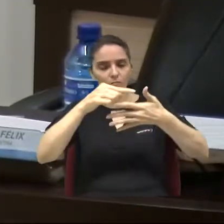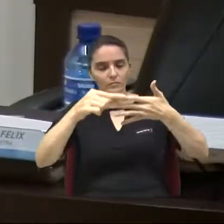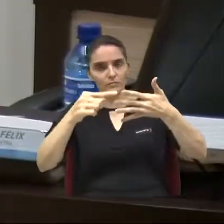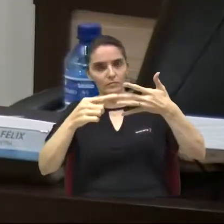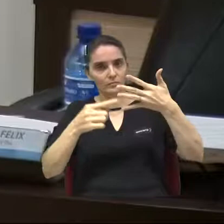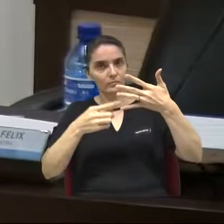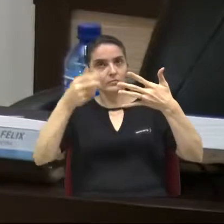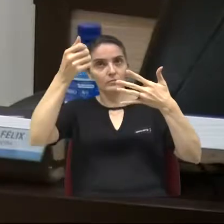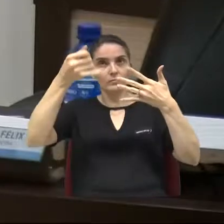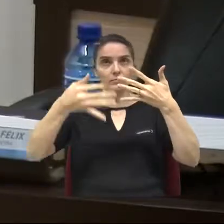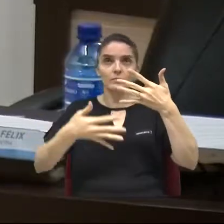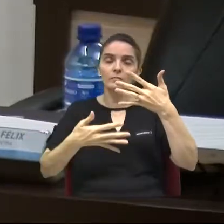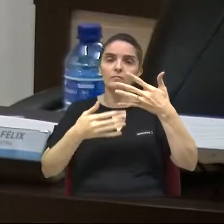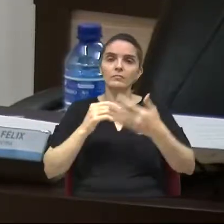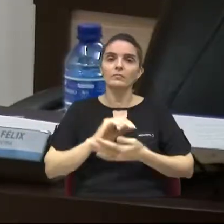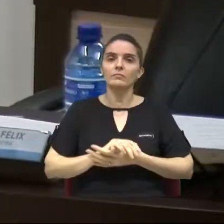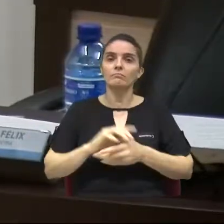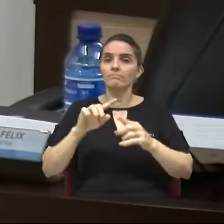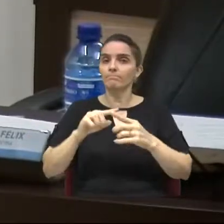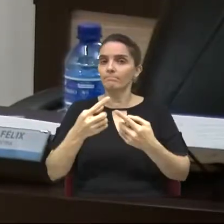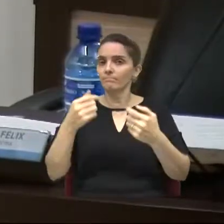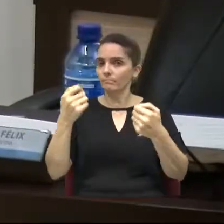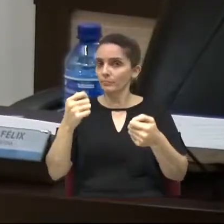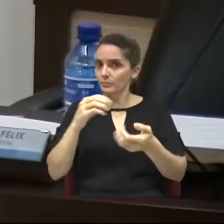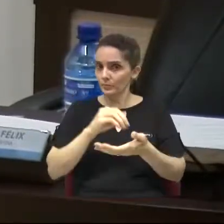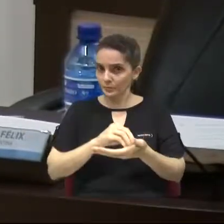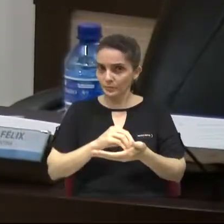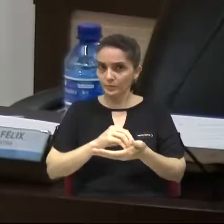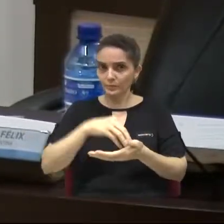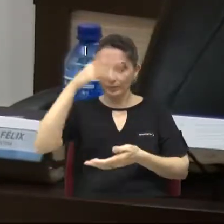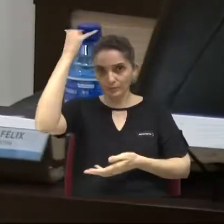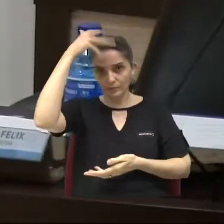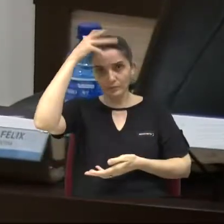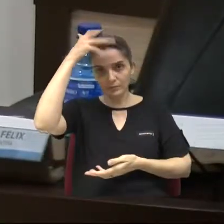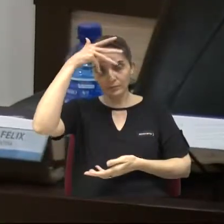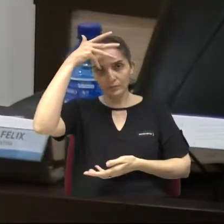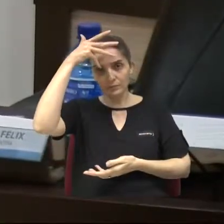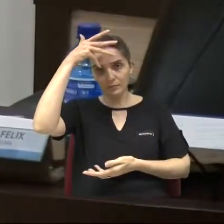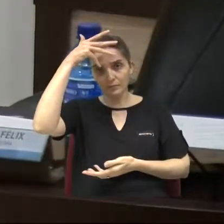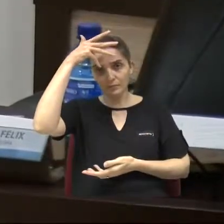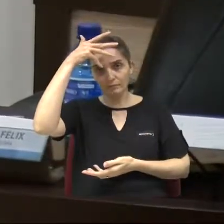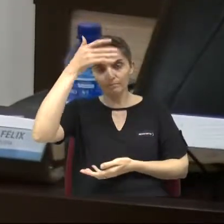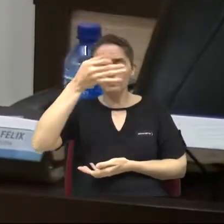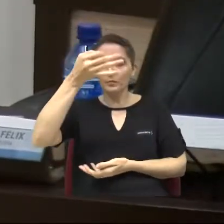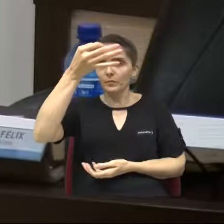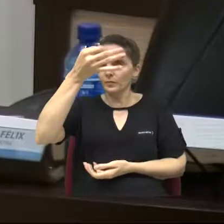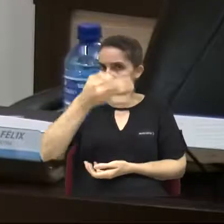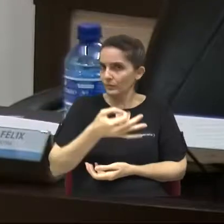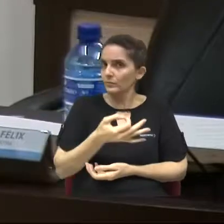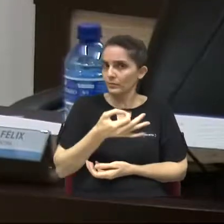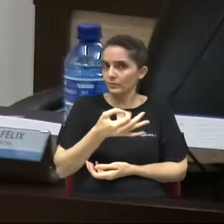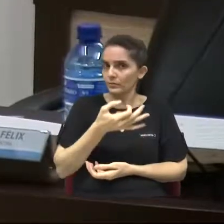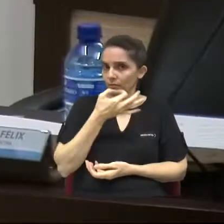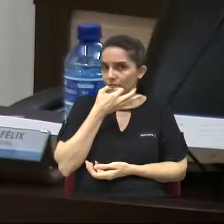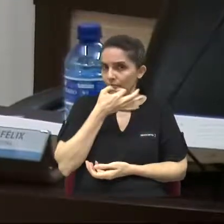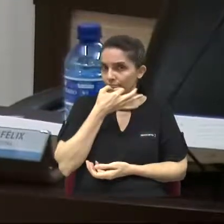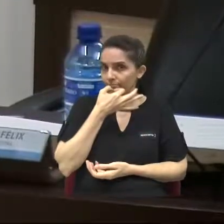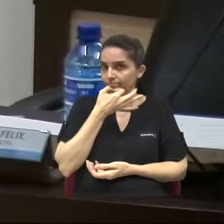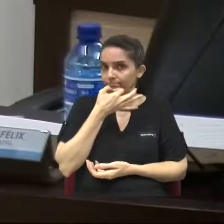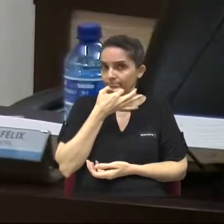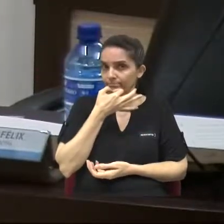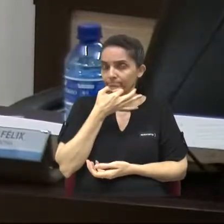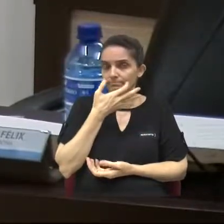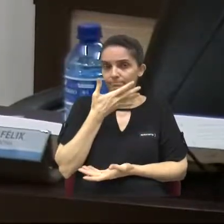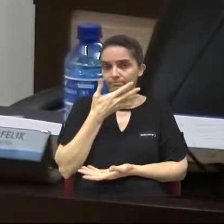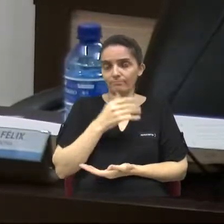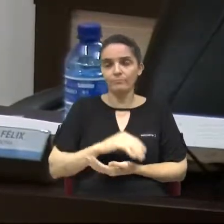foram trazidos. Mas preciso registrar que a vereadora Érica Tanque foi cirúrgica em suas colocações.